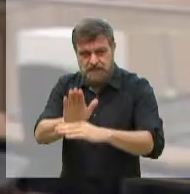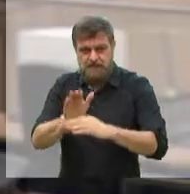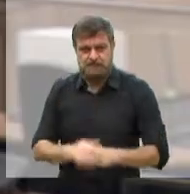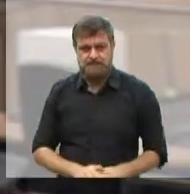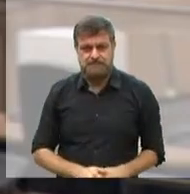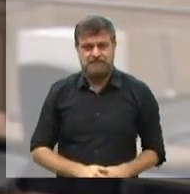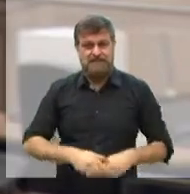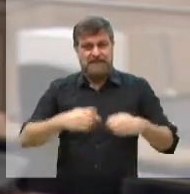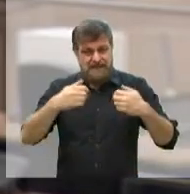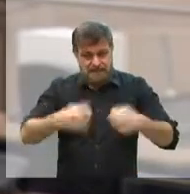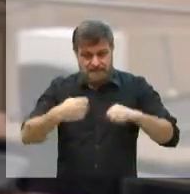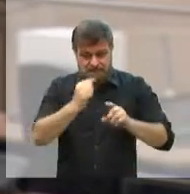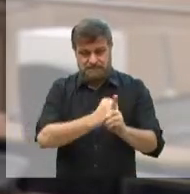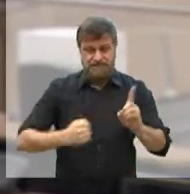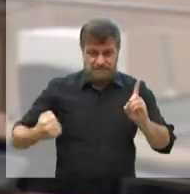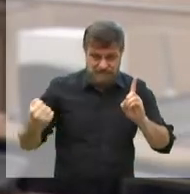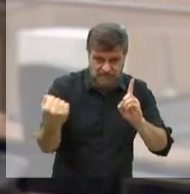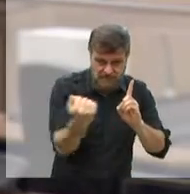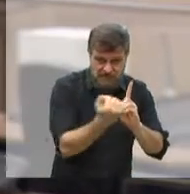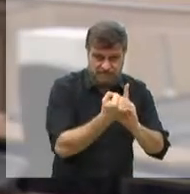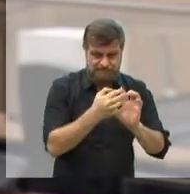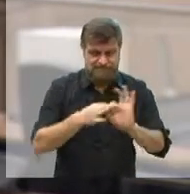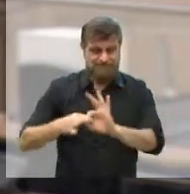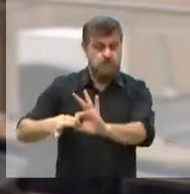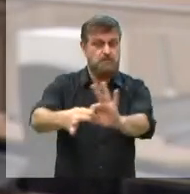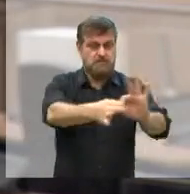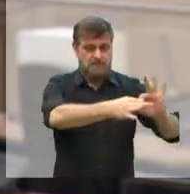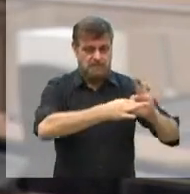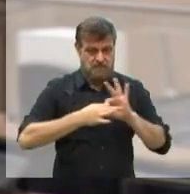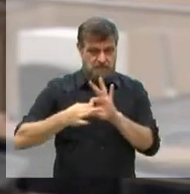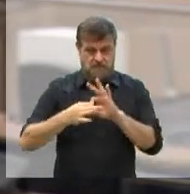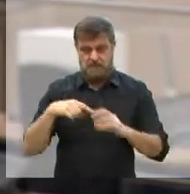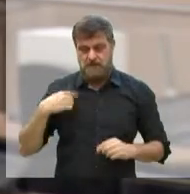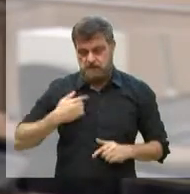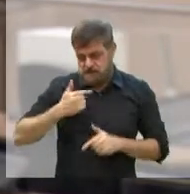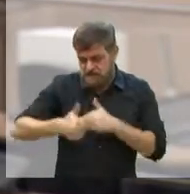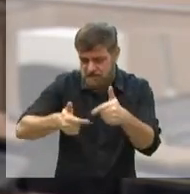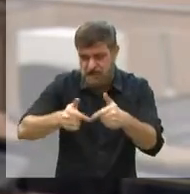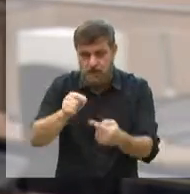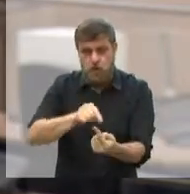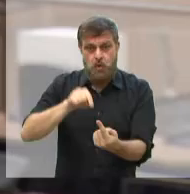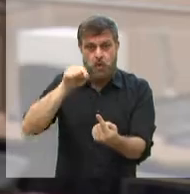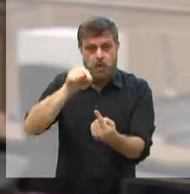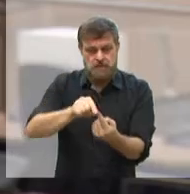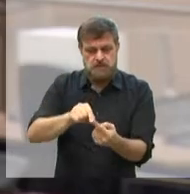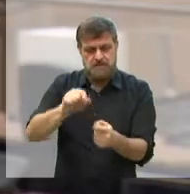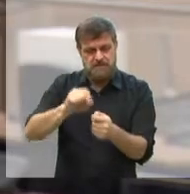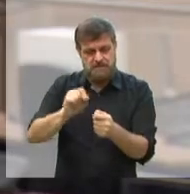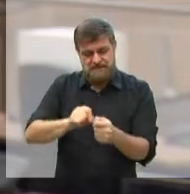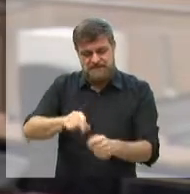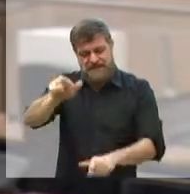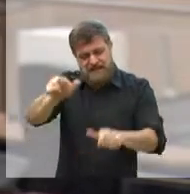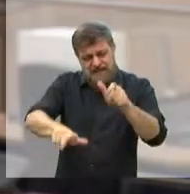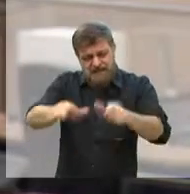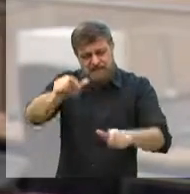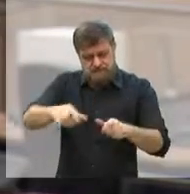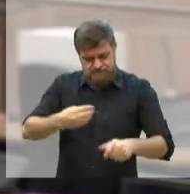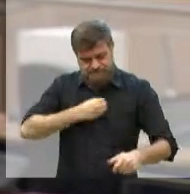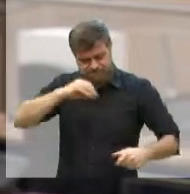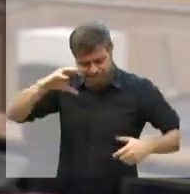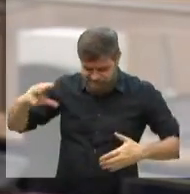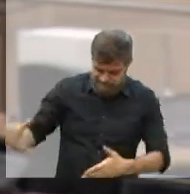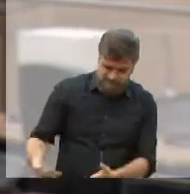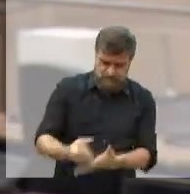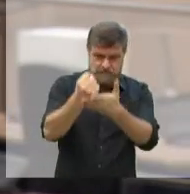que eu preciso que a sociedade se envolva e façamos o trabalho no sentido de resgatar, fazer o resgate